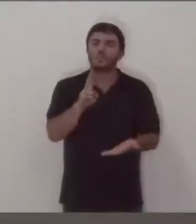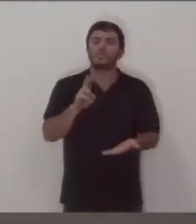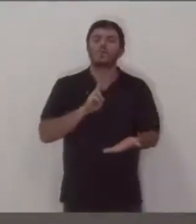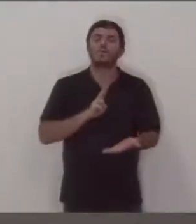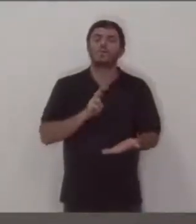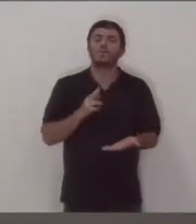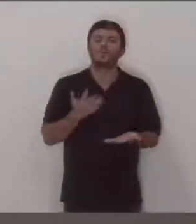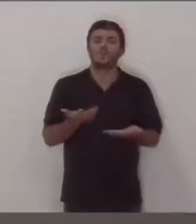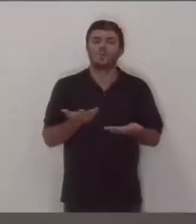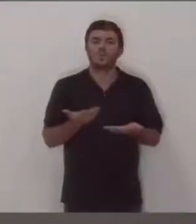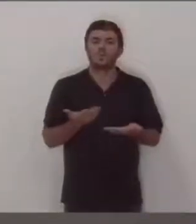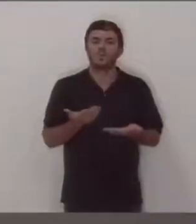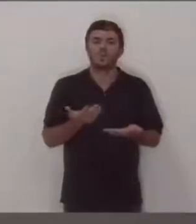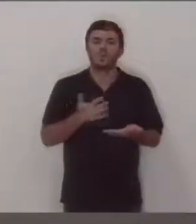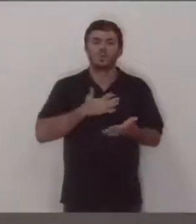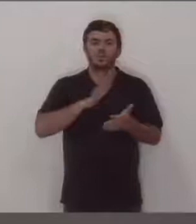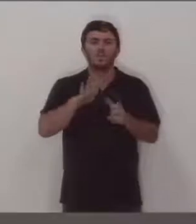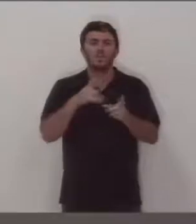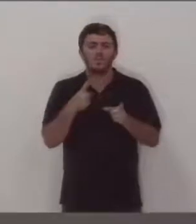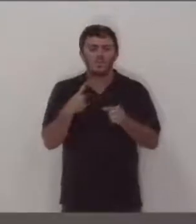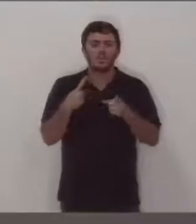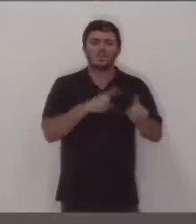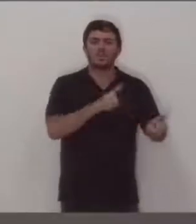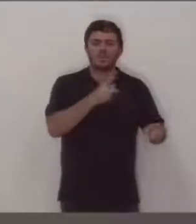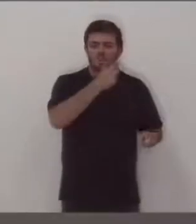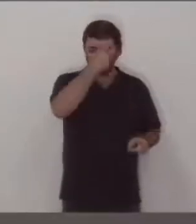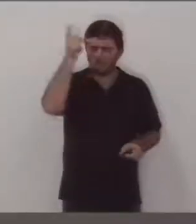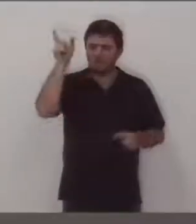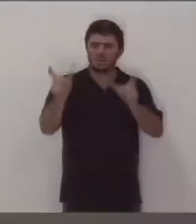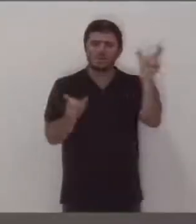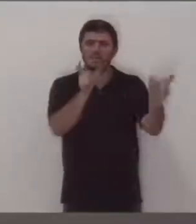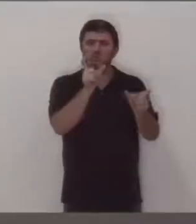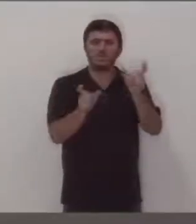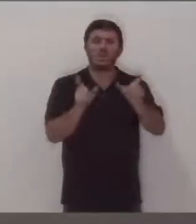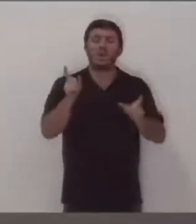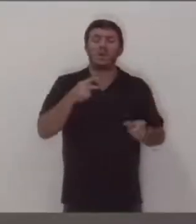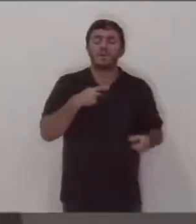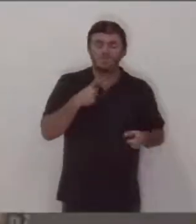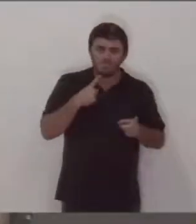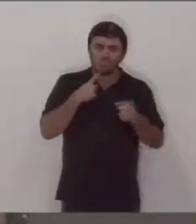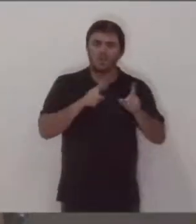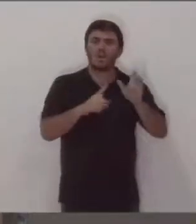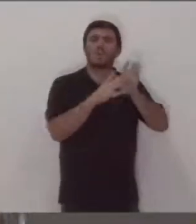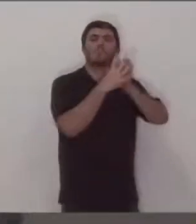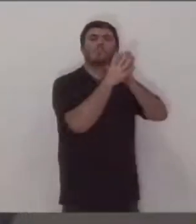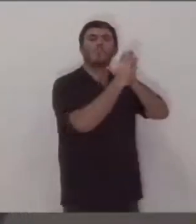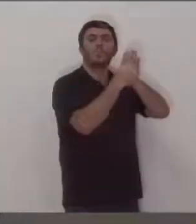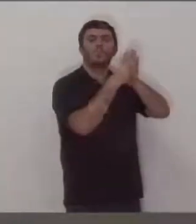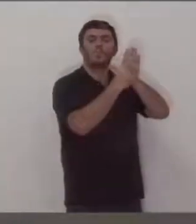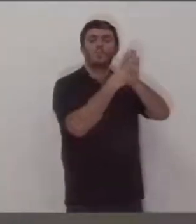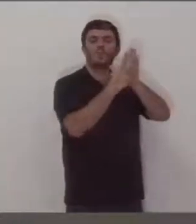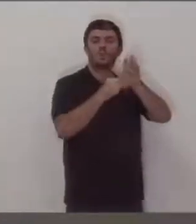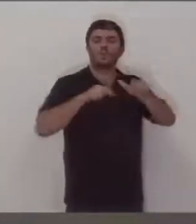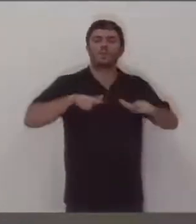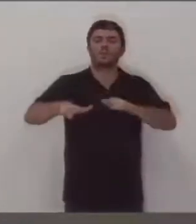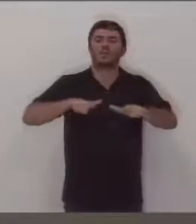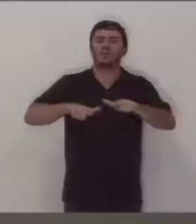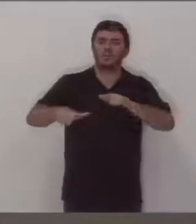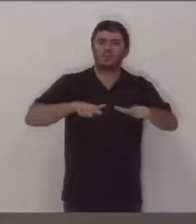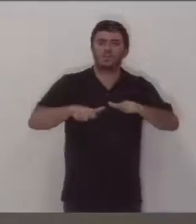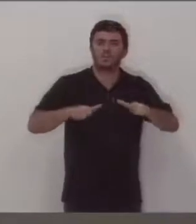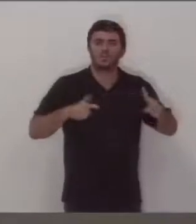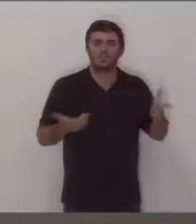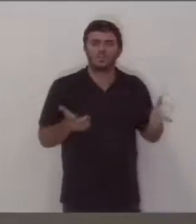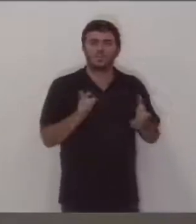às pessoas, mas é uma crítica ao modelo de trabalho. Né? O que eu mais enfrento e o que eu acredito que a gente possa trazer de benefício para a